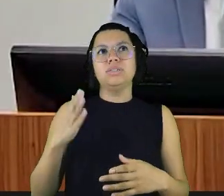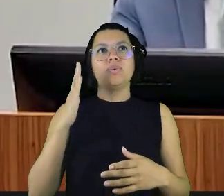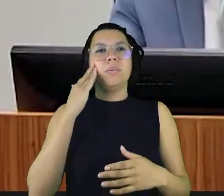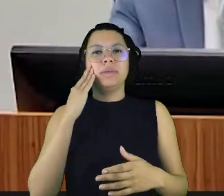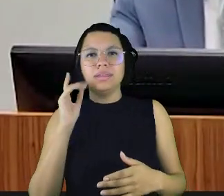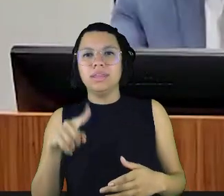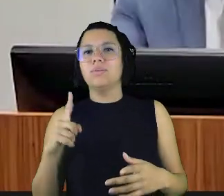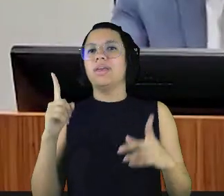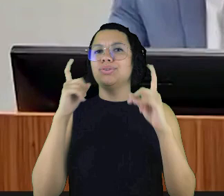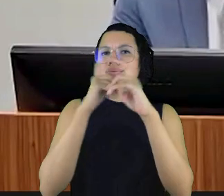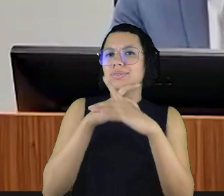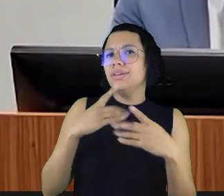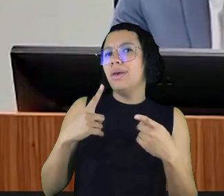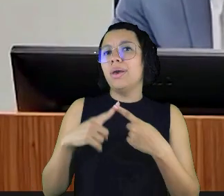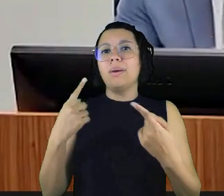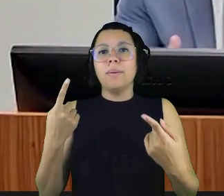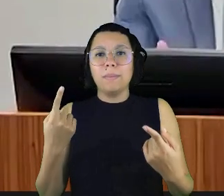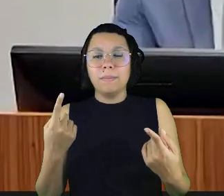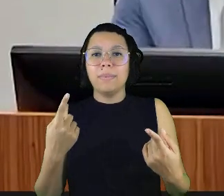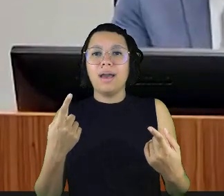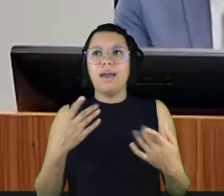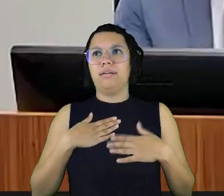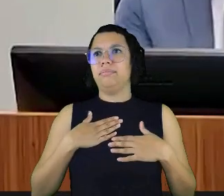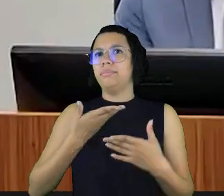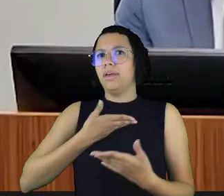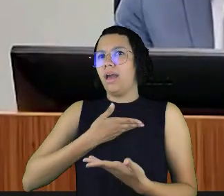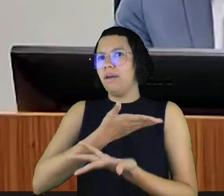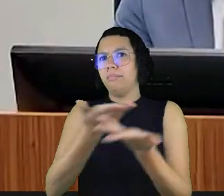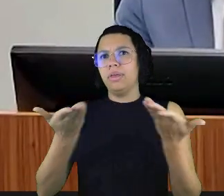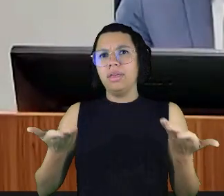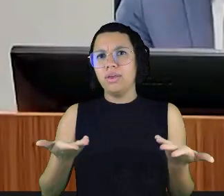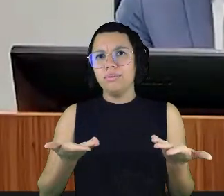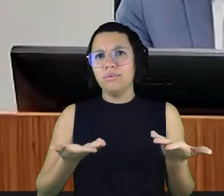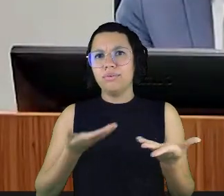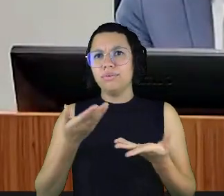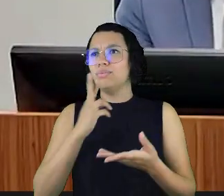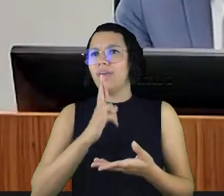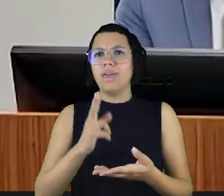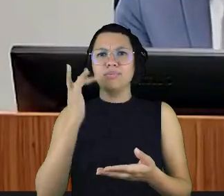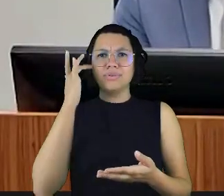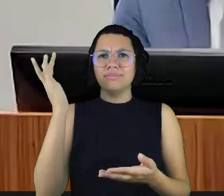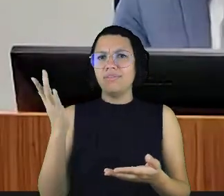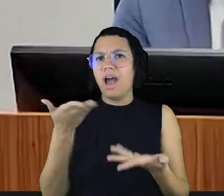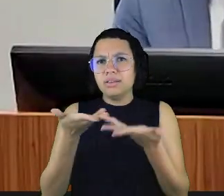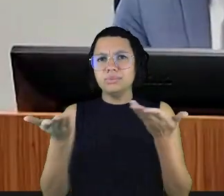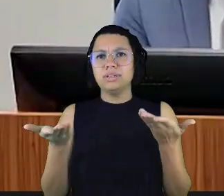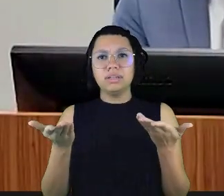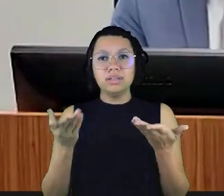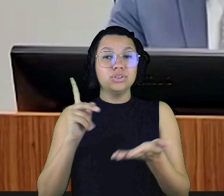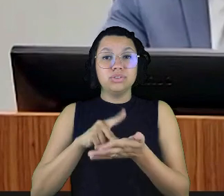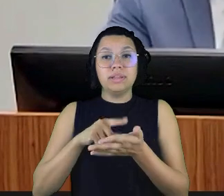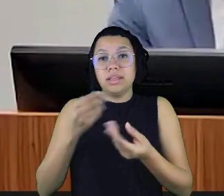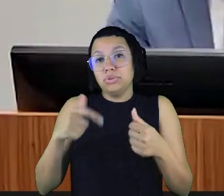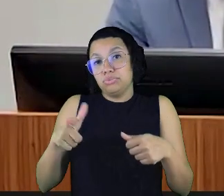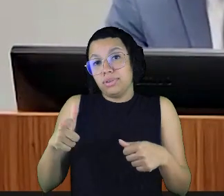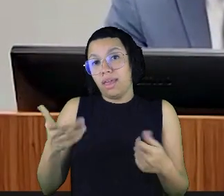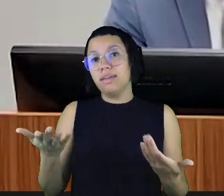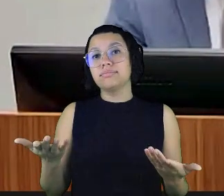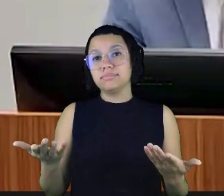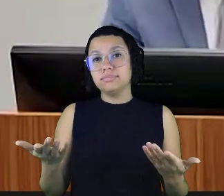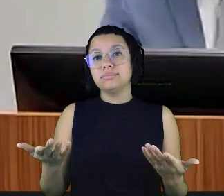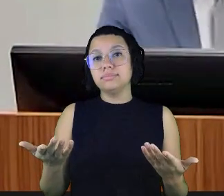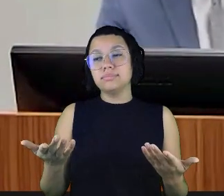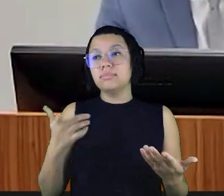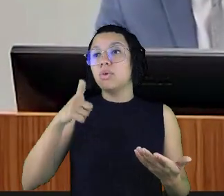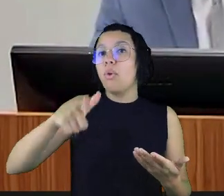difícil, mas, meus caros, não existe resposta fácil para isso. De fato, não existe. Né? Outra